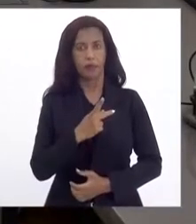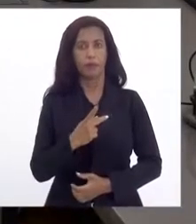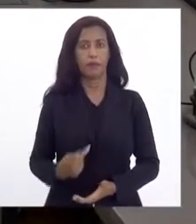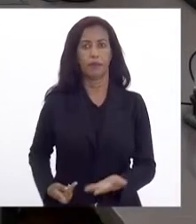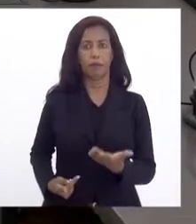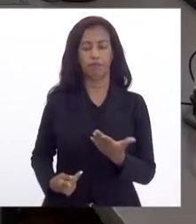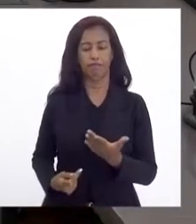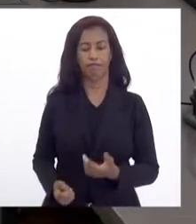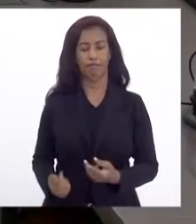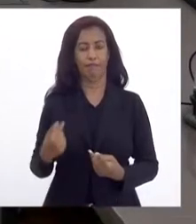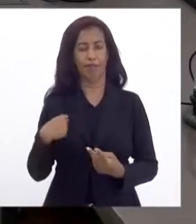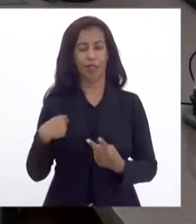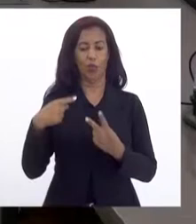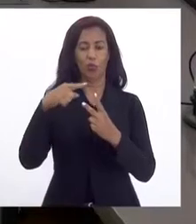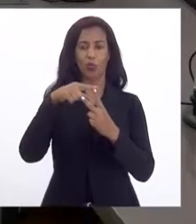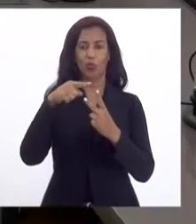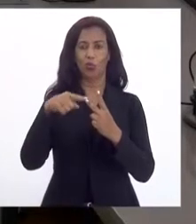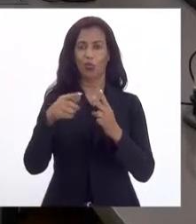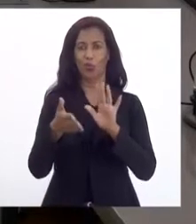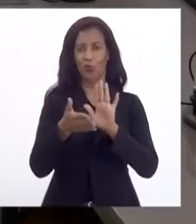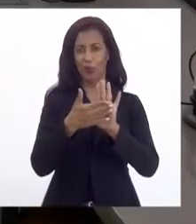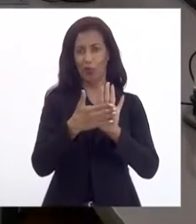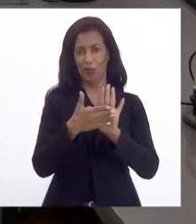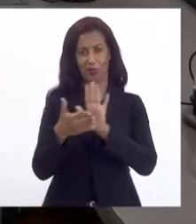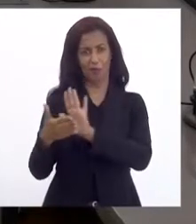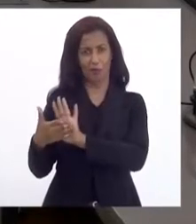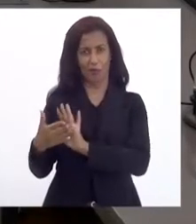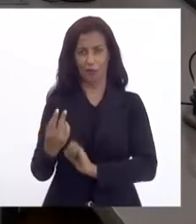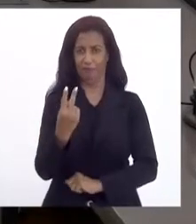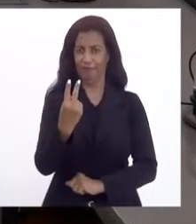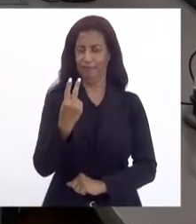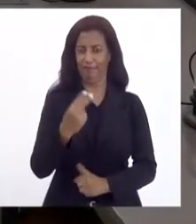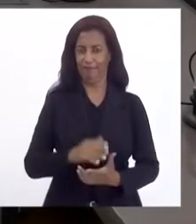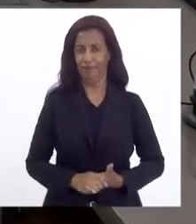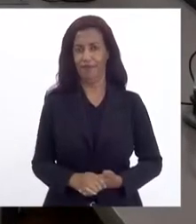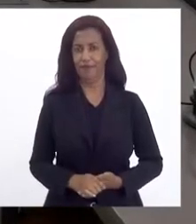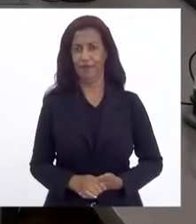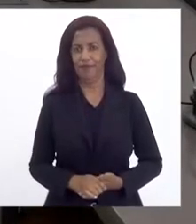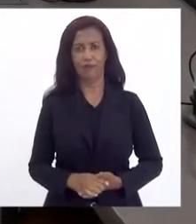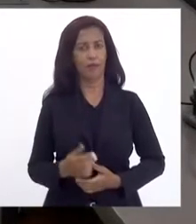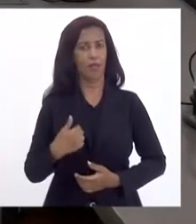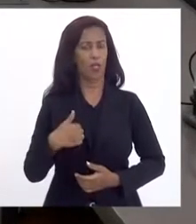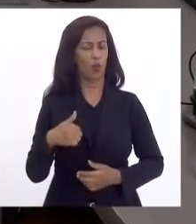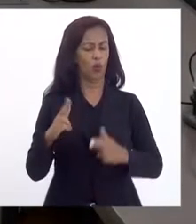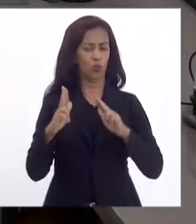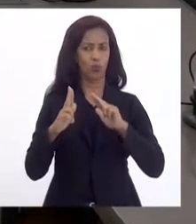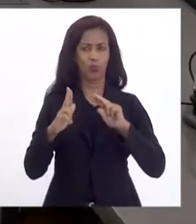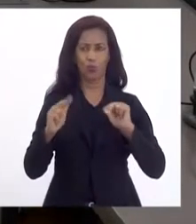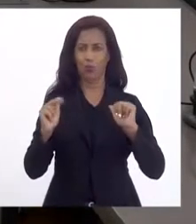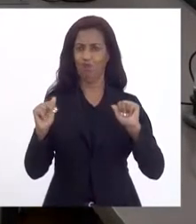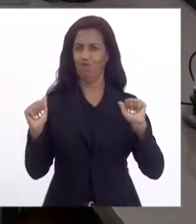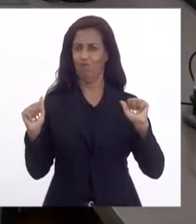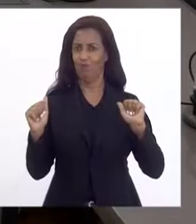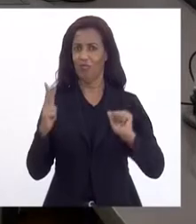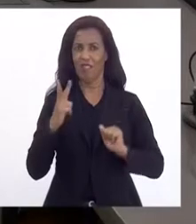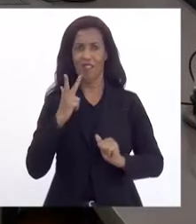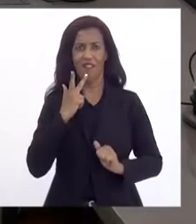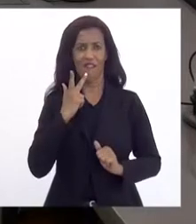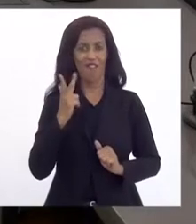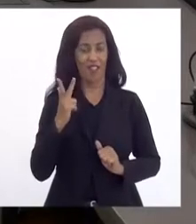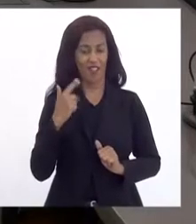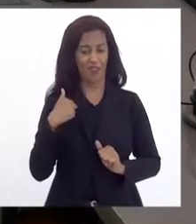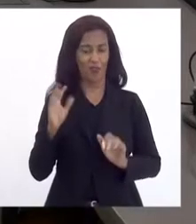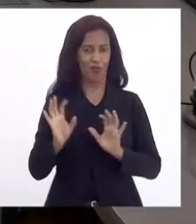eu fiz duas propostas. Eu jamais visto que eu sou um